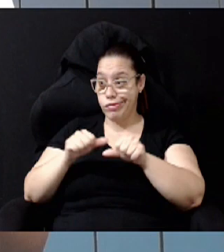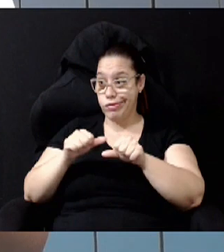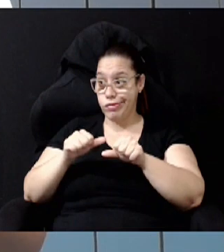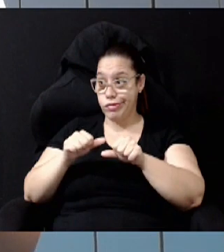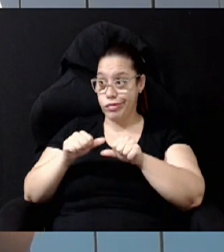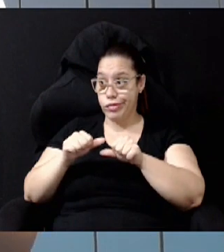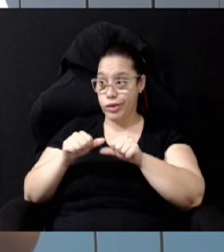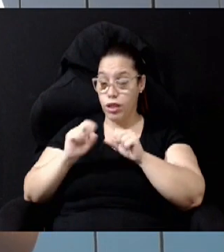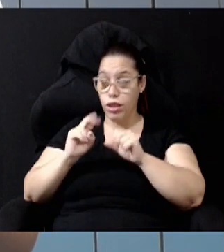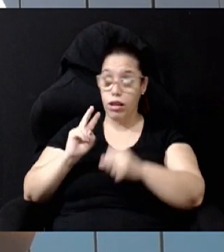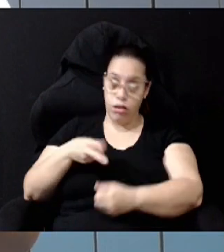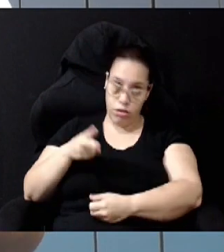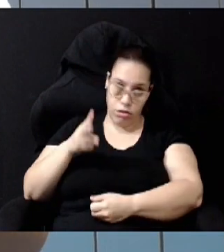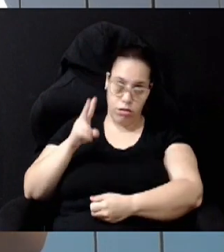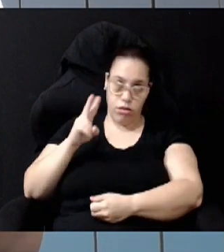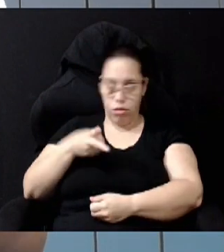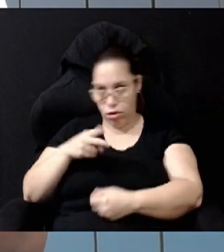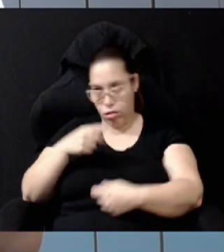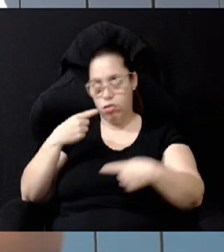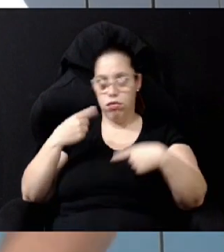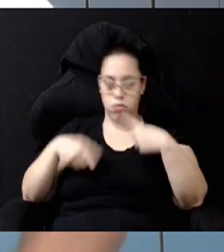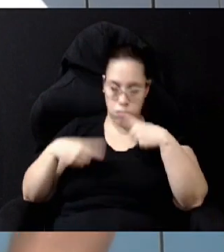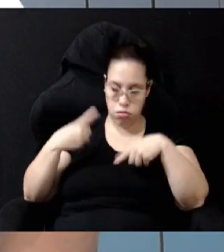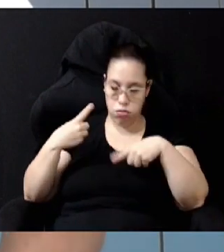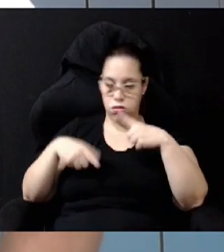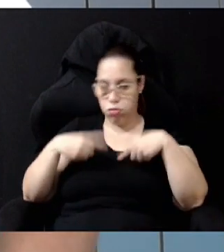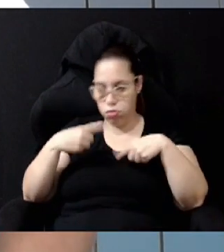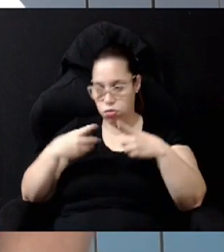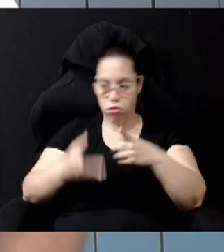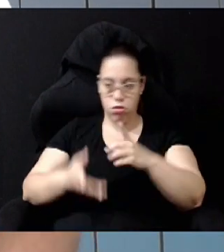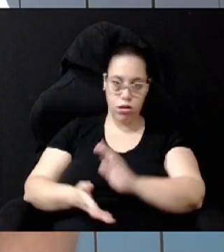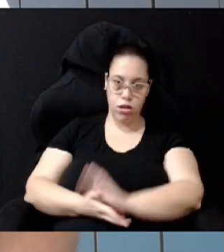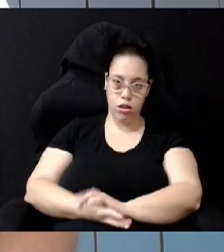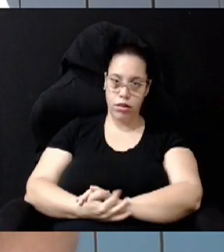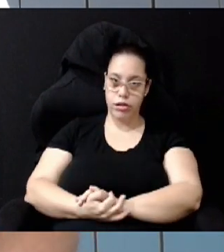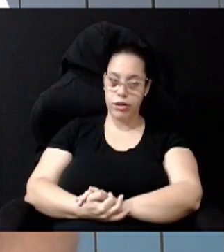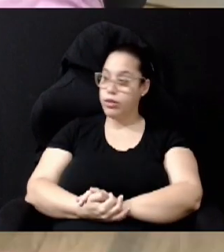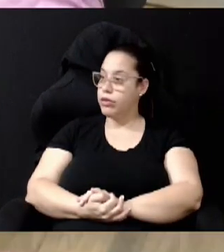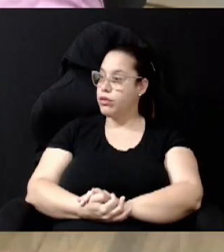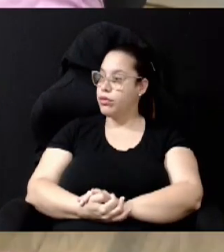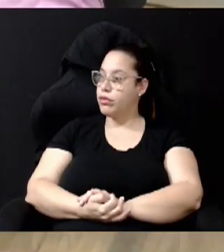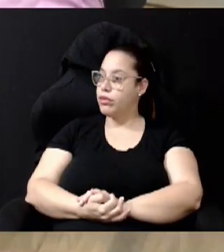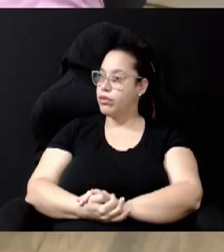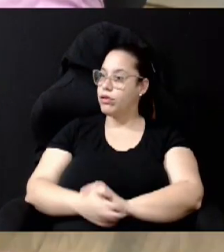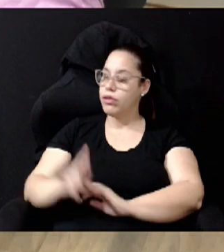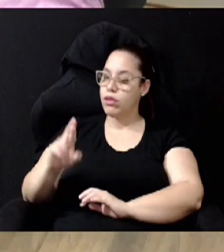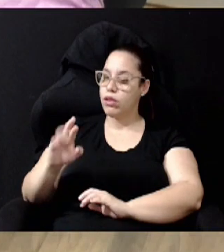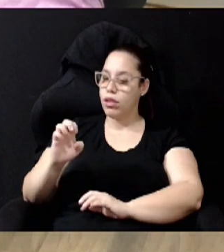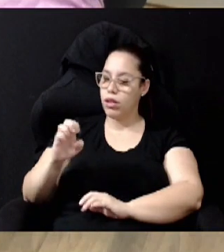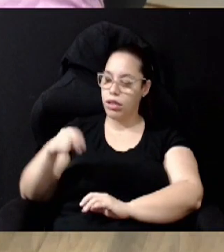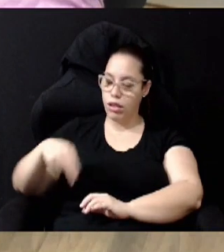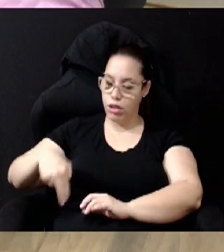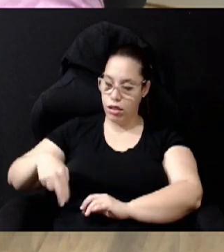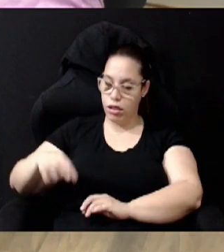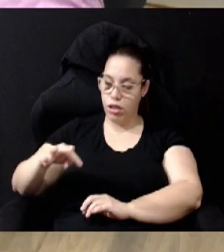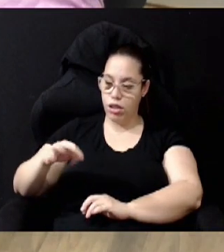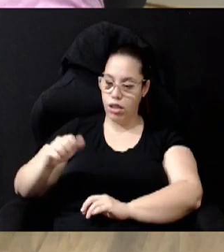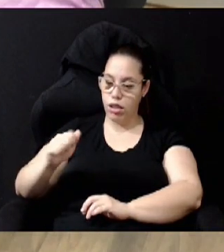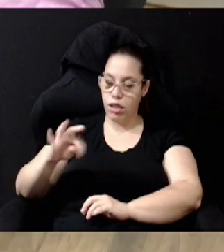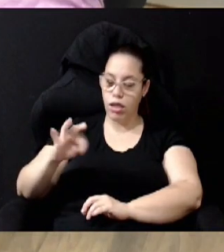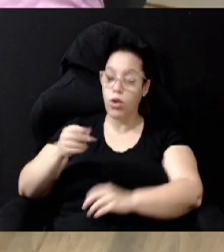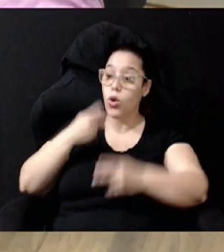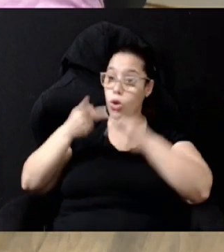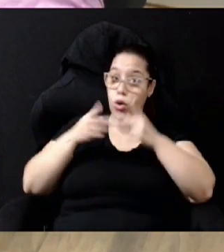continuar discutindo, mas ela não tem efeito prático. Renato, deixa eu fazer uma pergunta, por favor, Paulo. Só um comentário. Nós estamos vendo